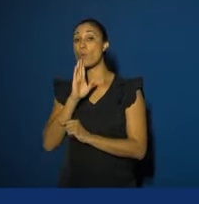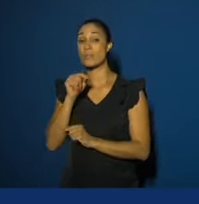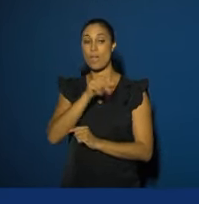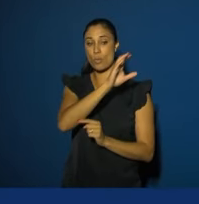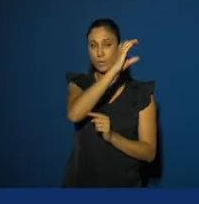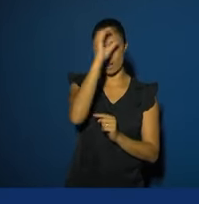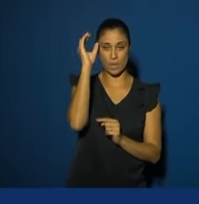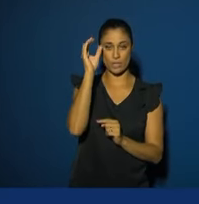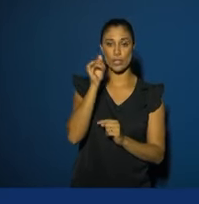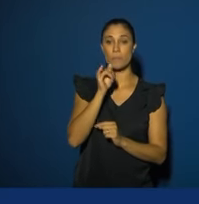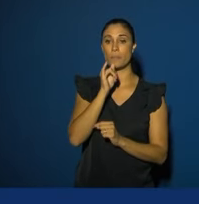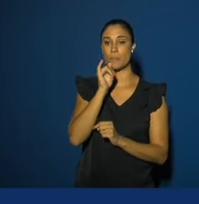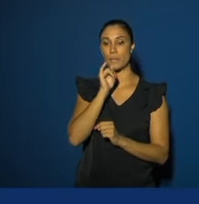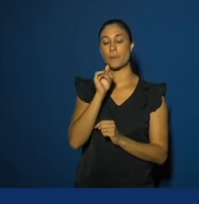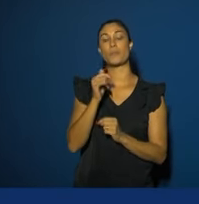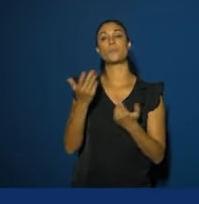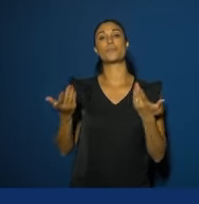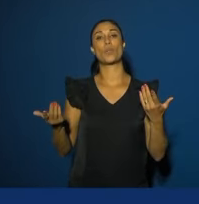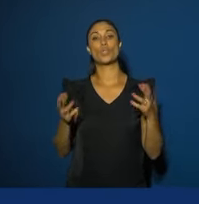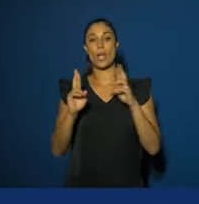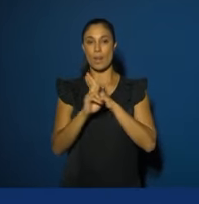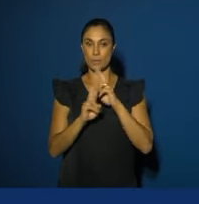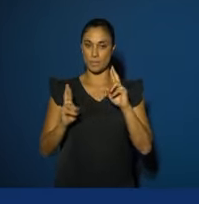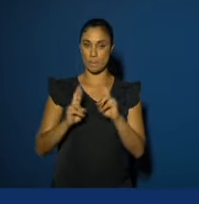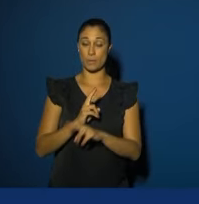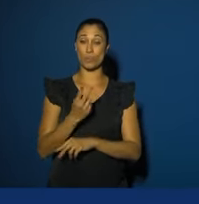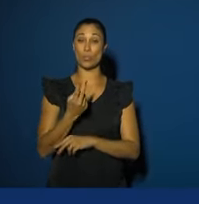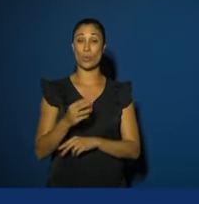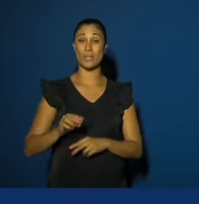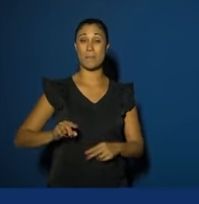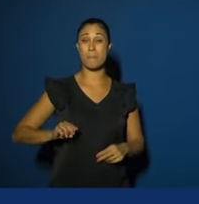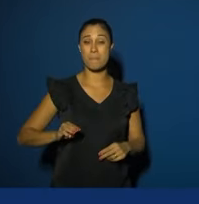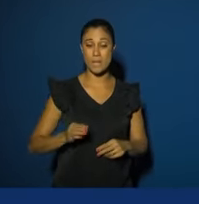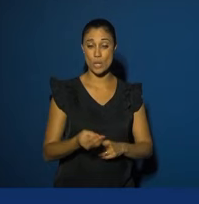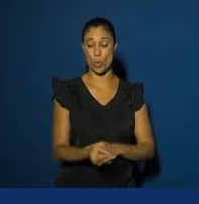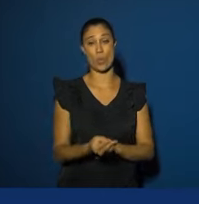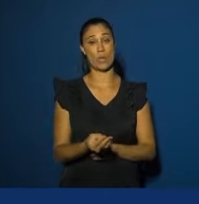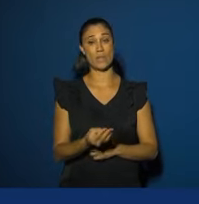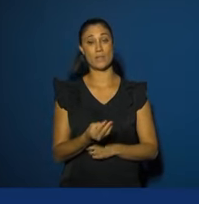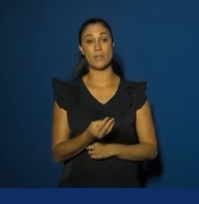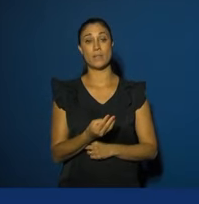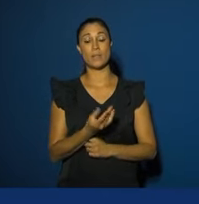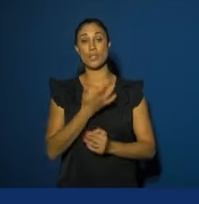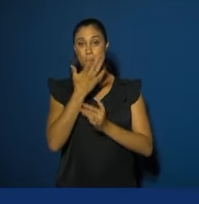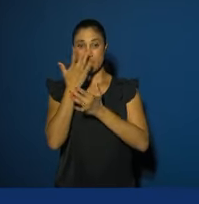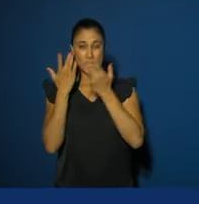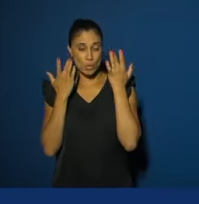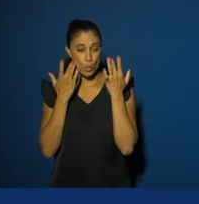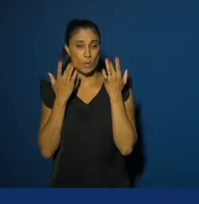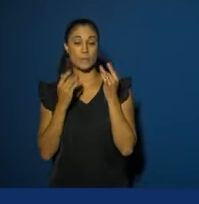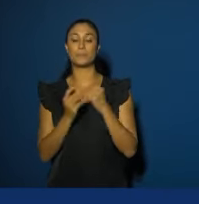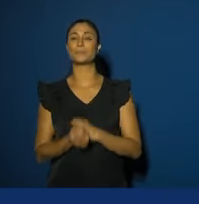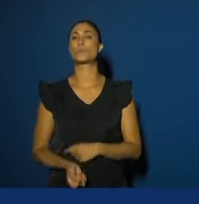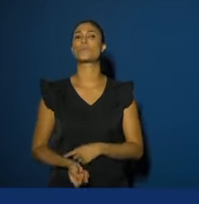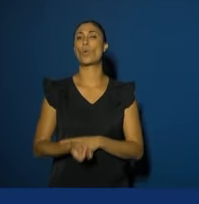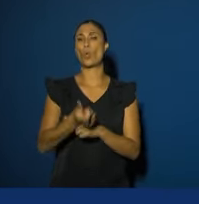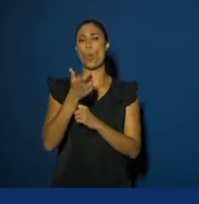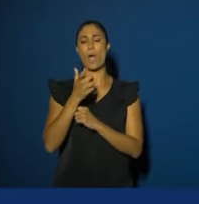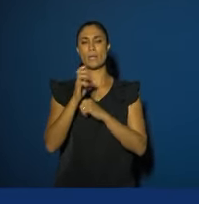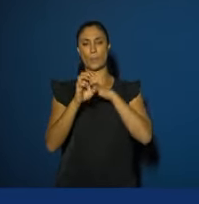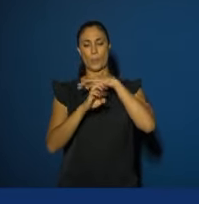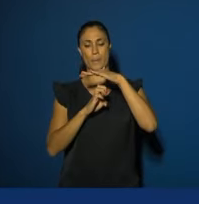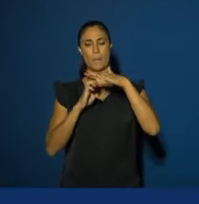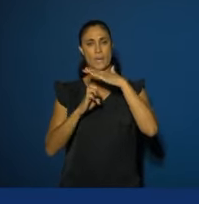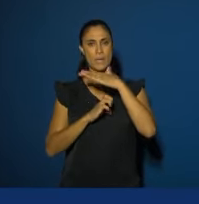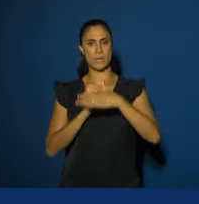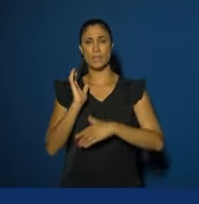relacionamento hoje da alos são 2 milhões de membros ativos né É quase uma empresa de